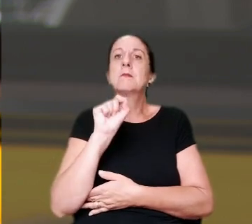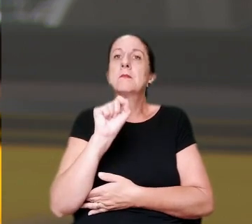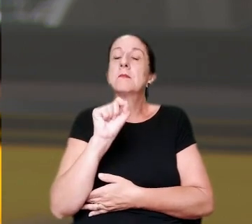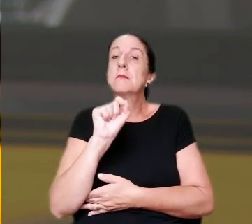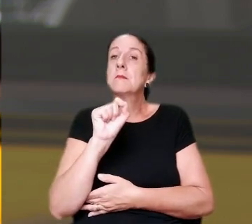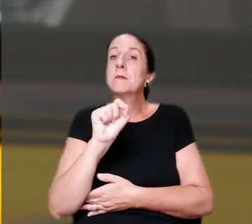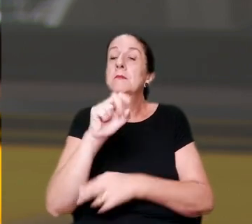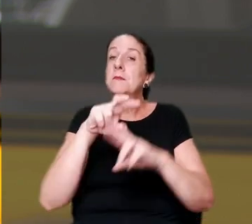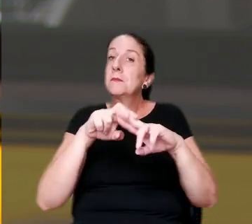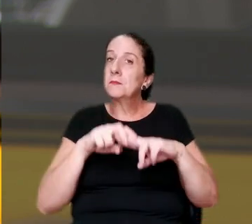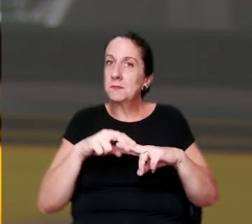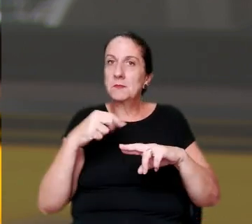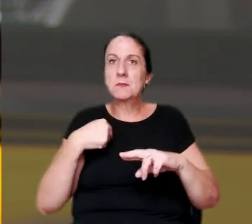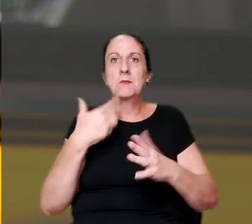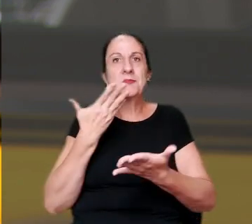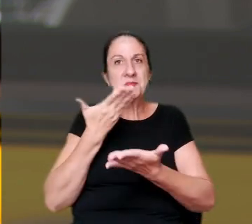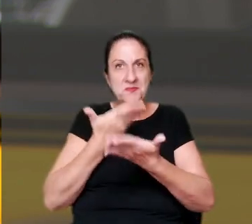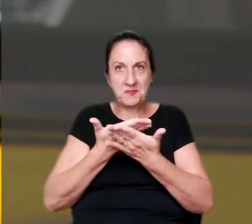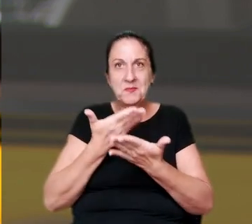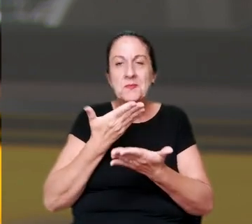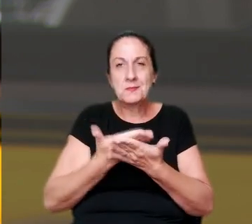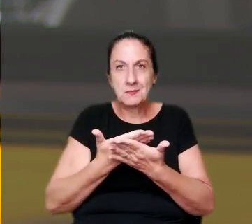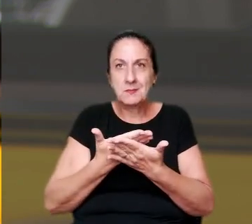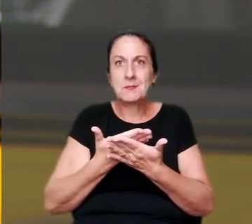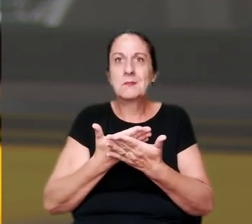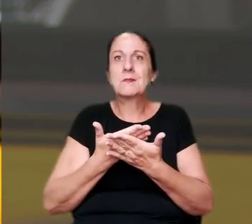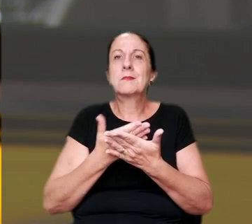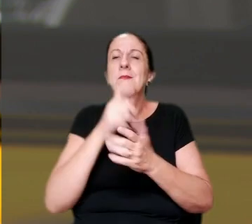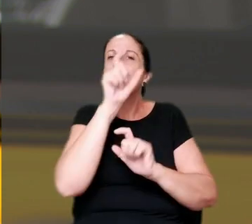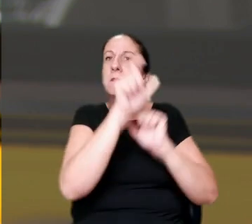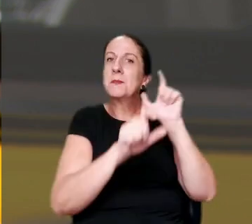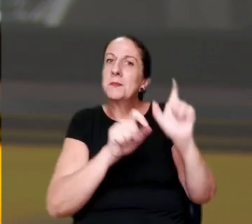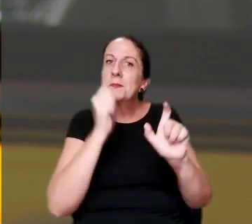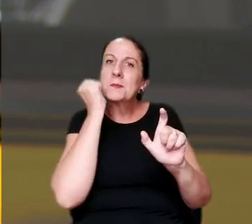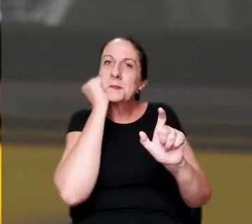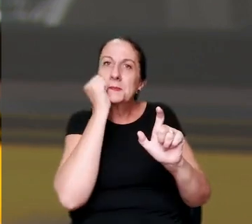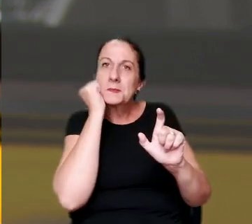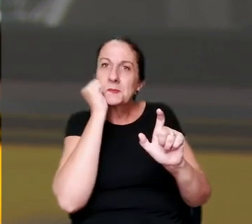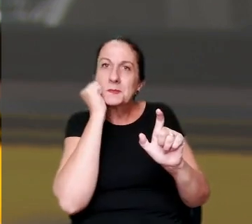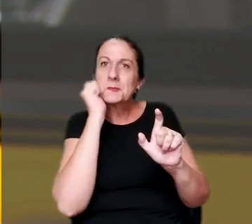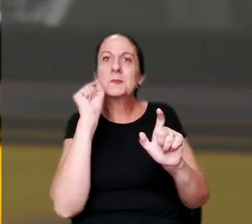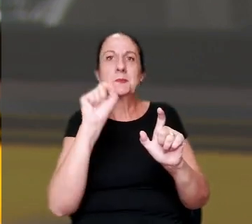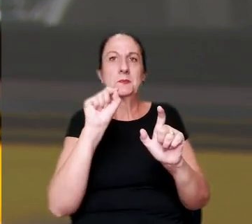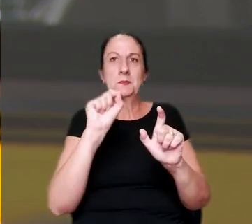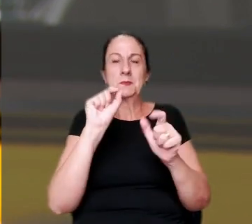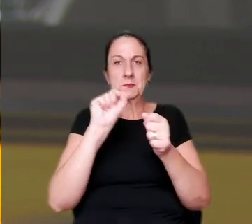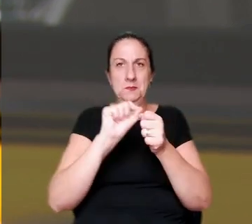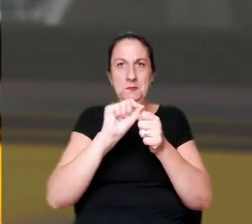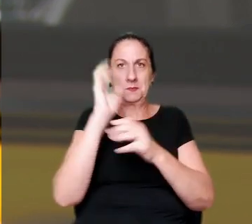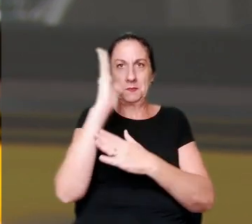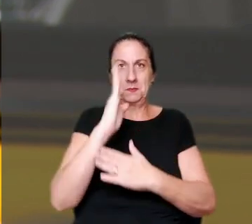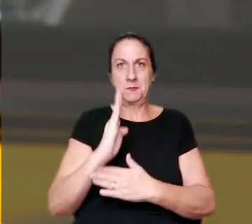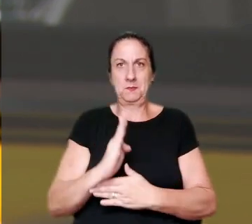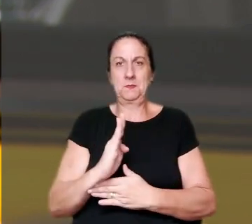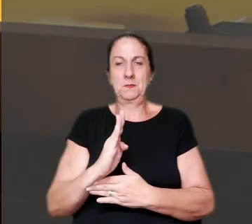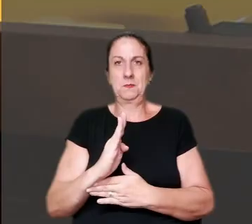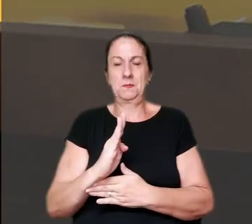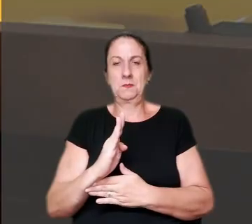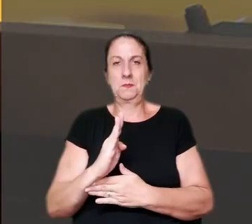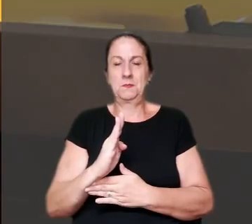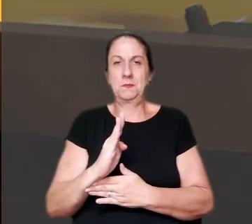que, por isso que eu passei a estudar, né, figuras da negritude que fizeram para o